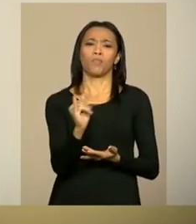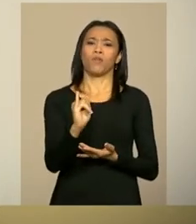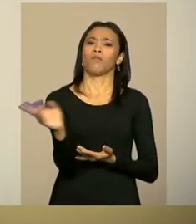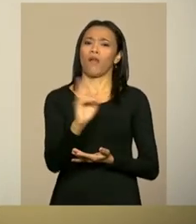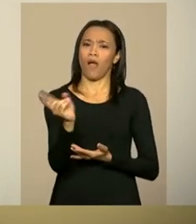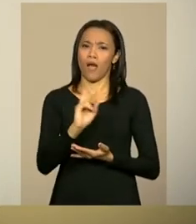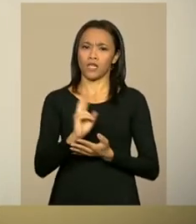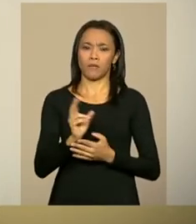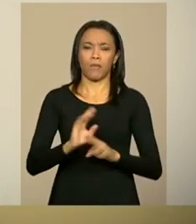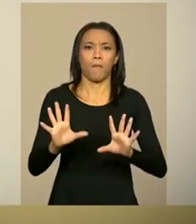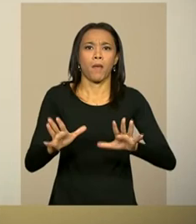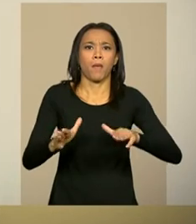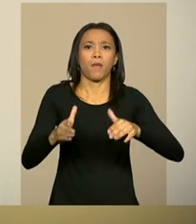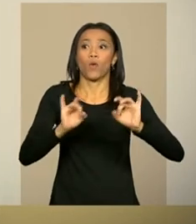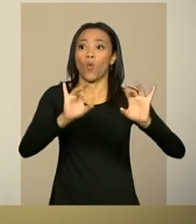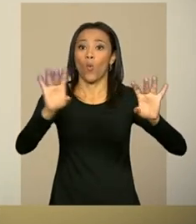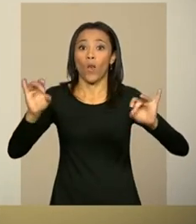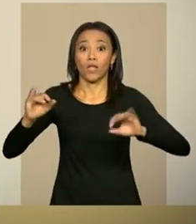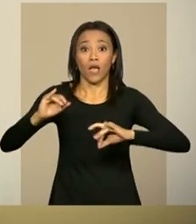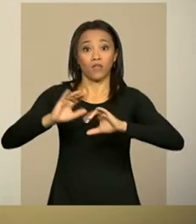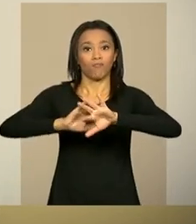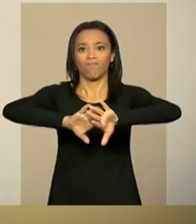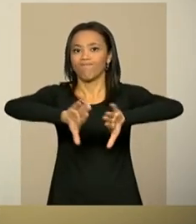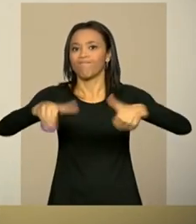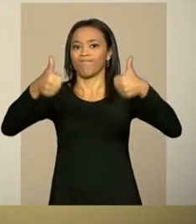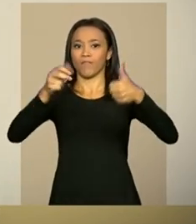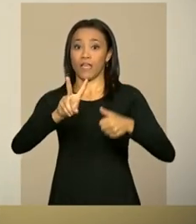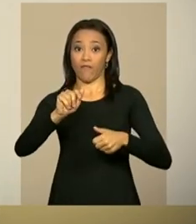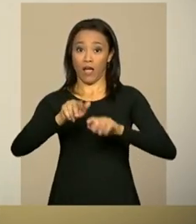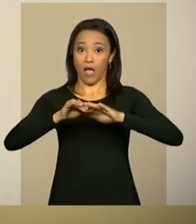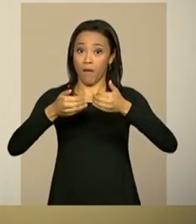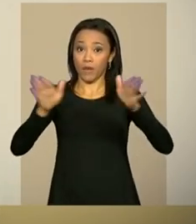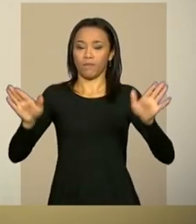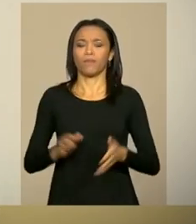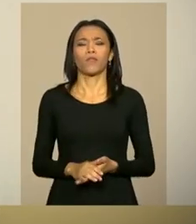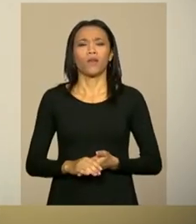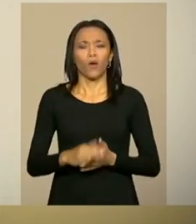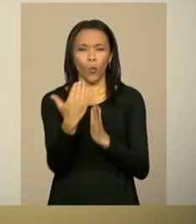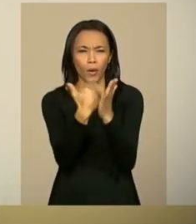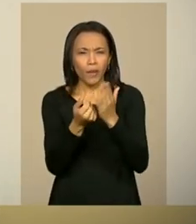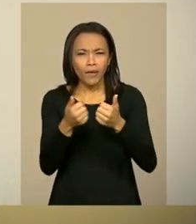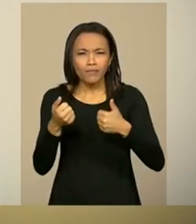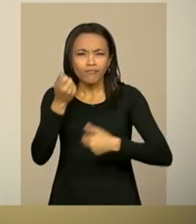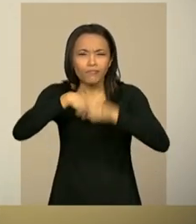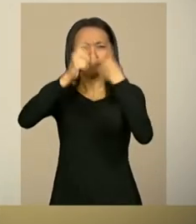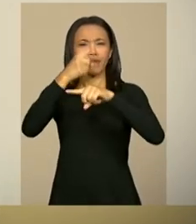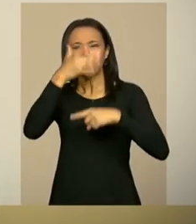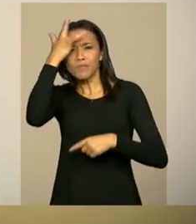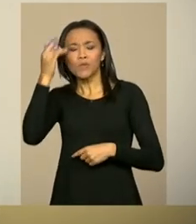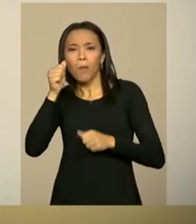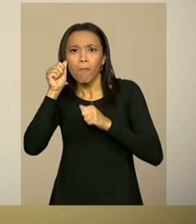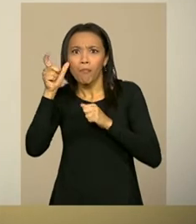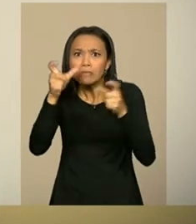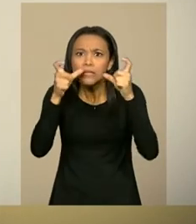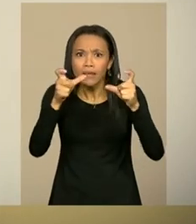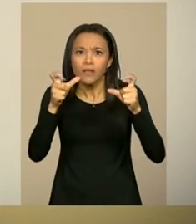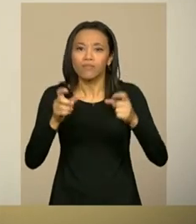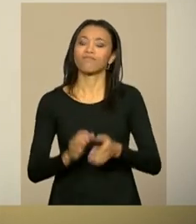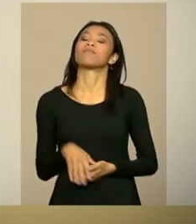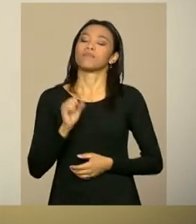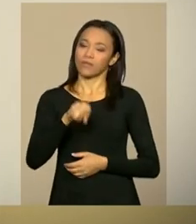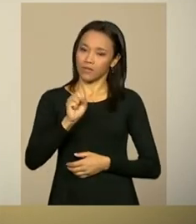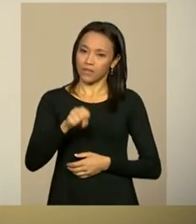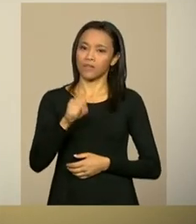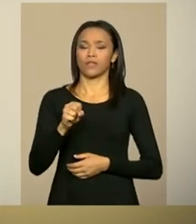modernizar e ampliar a oferta de vacas Presidente o Pronatec se tornou um sucesso as pessoas estão muito interessadas não é estão